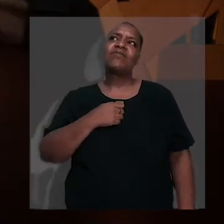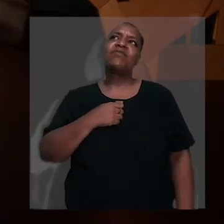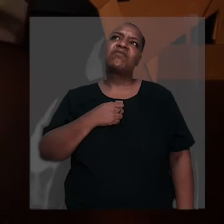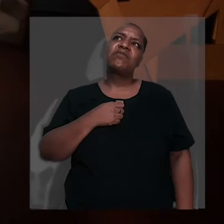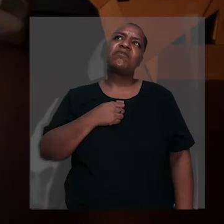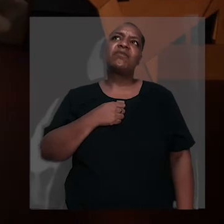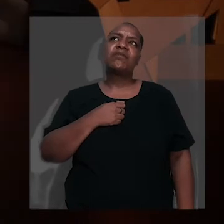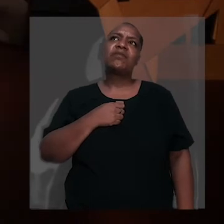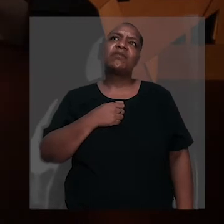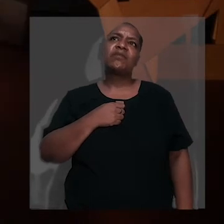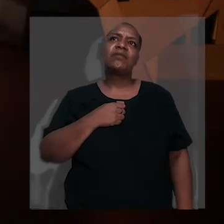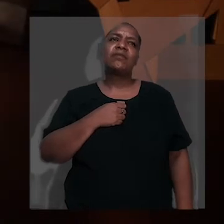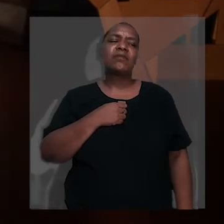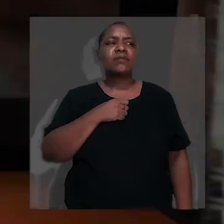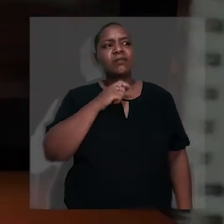Nem...